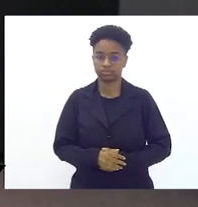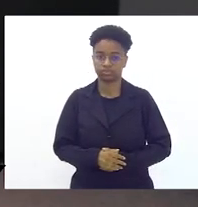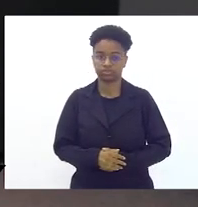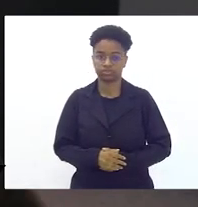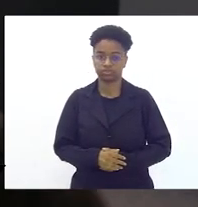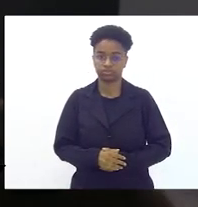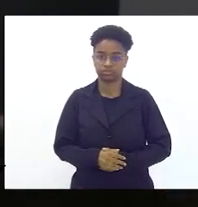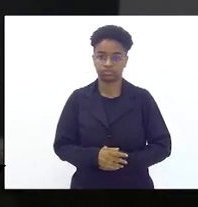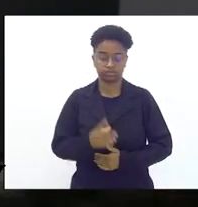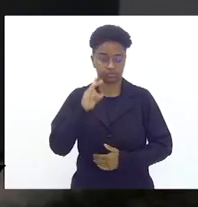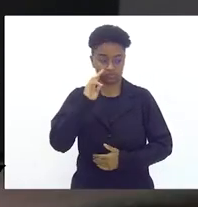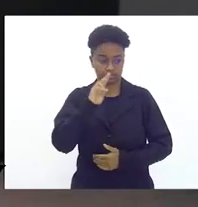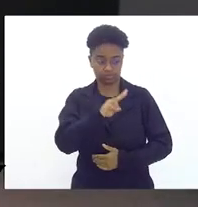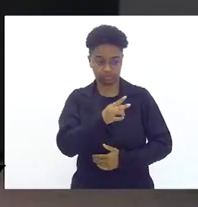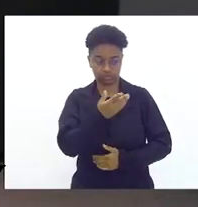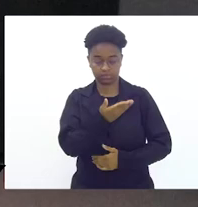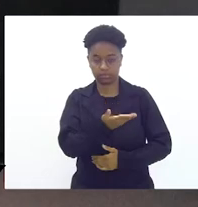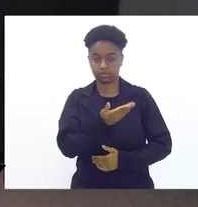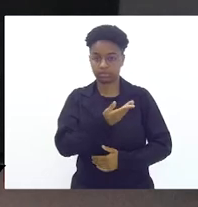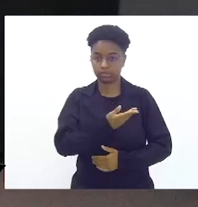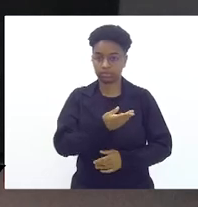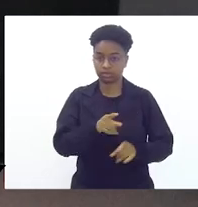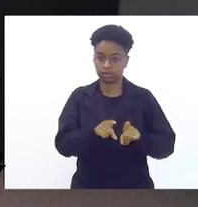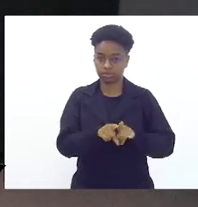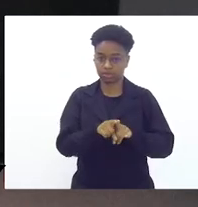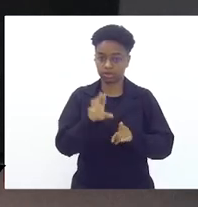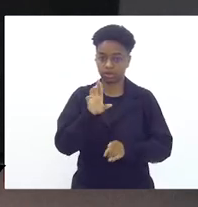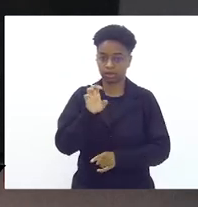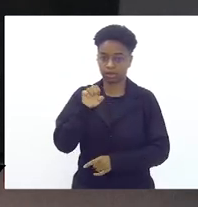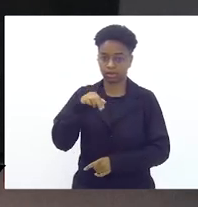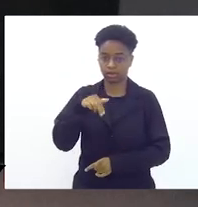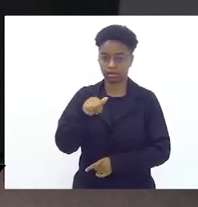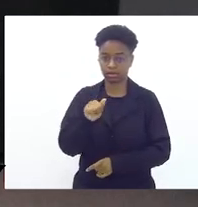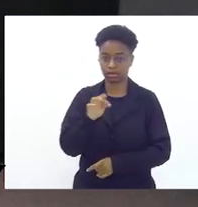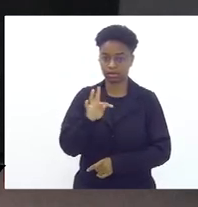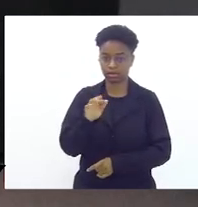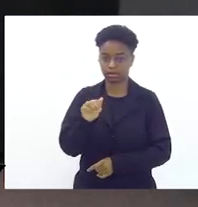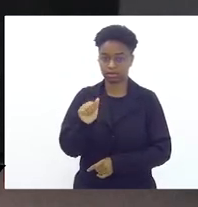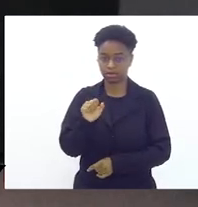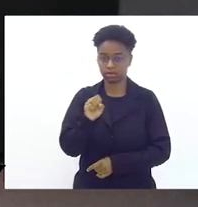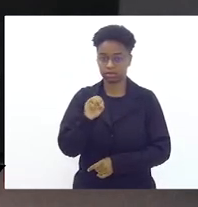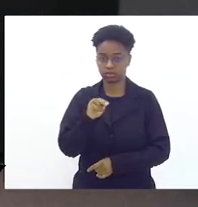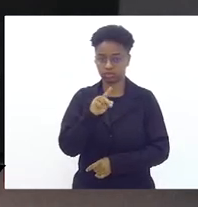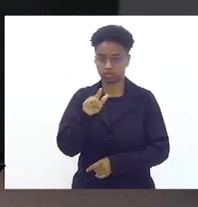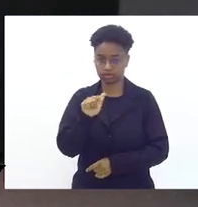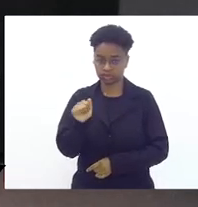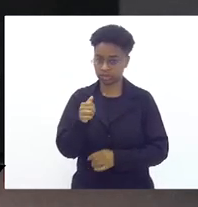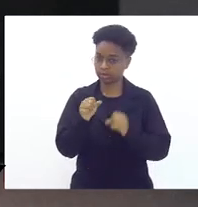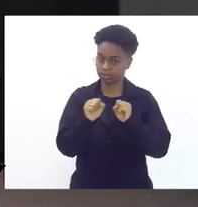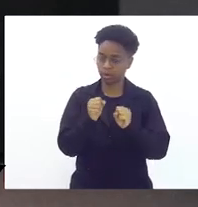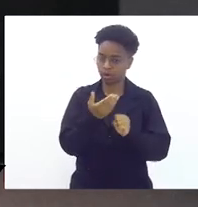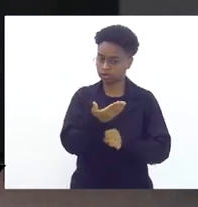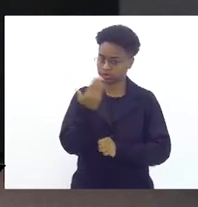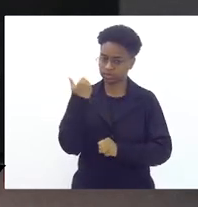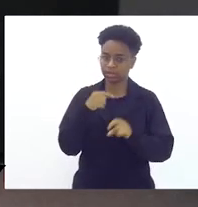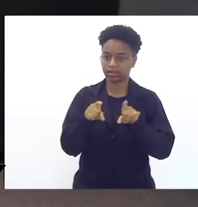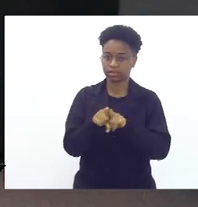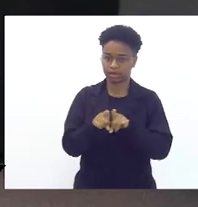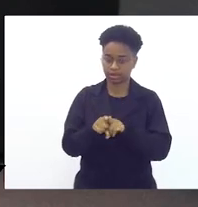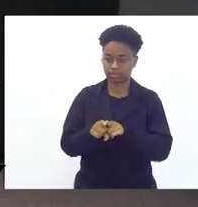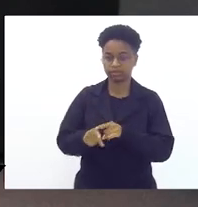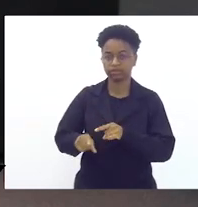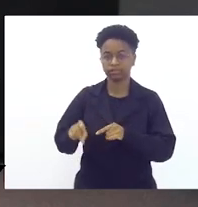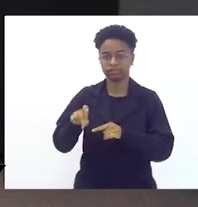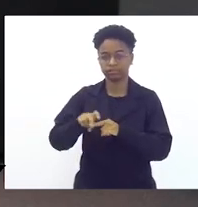minha companheira Renata Souza Cadê a Renata tá lá por favor Renatinha Renatinha está